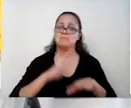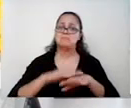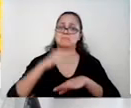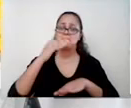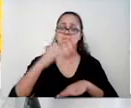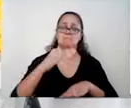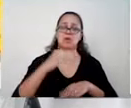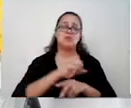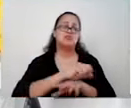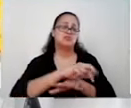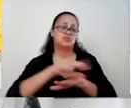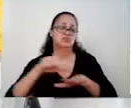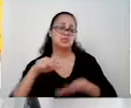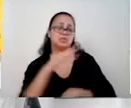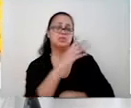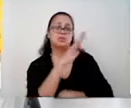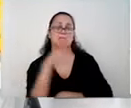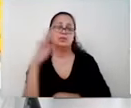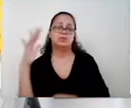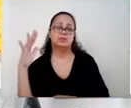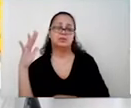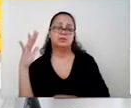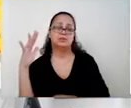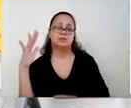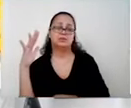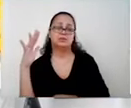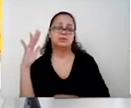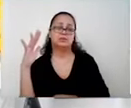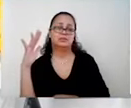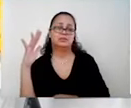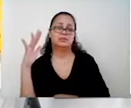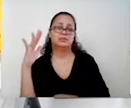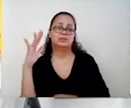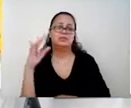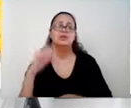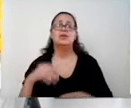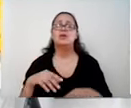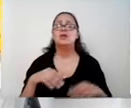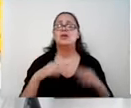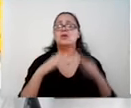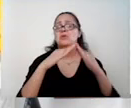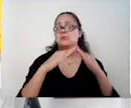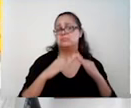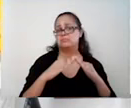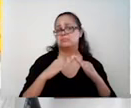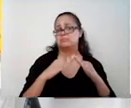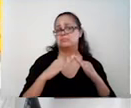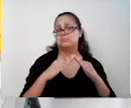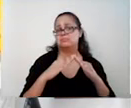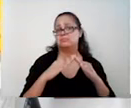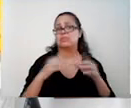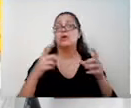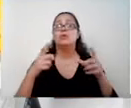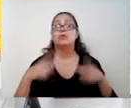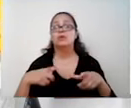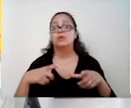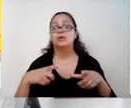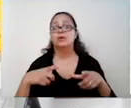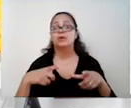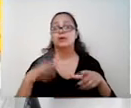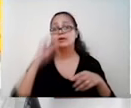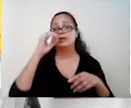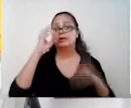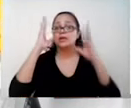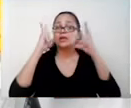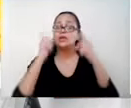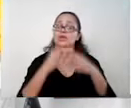biológica na natureza. Hábitat. Qual que é o hábitat ou o habitat? Hábitat ou habitat é o local onde o animal passa a